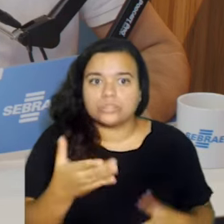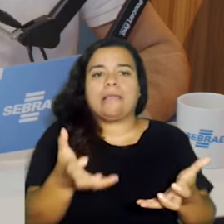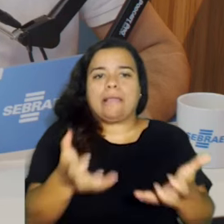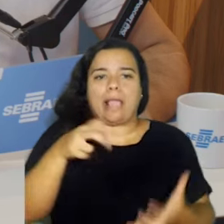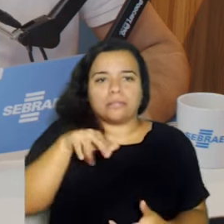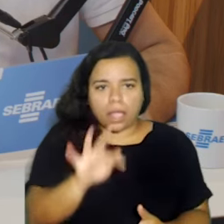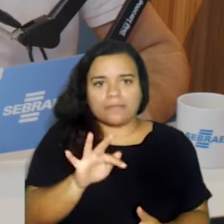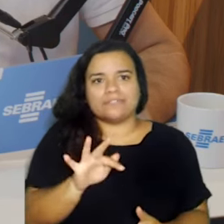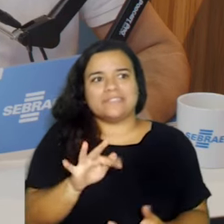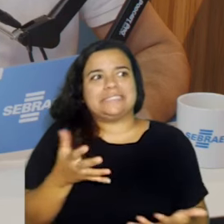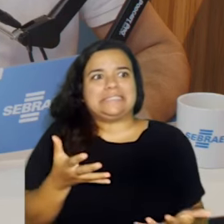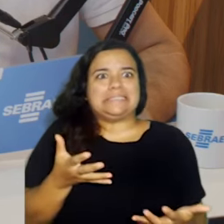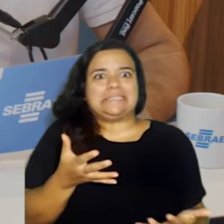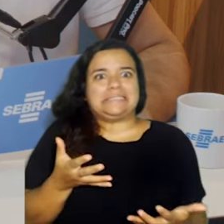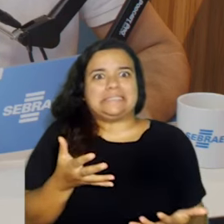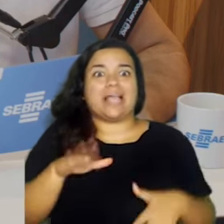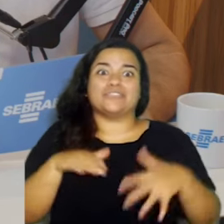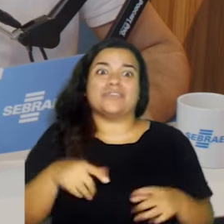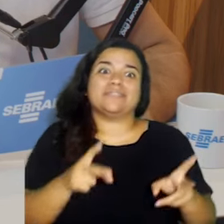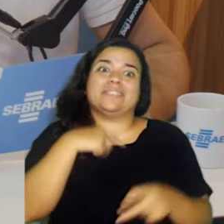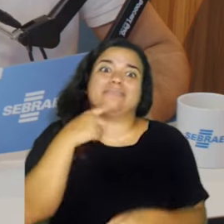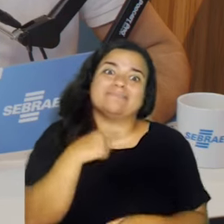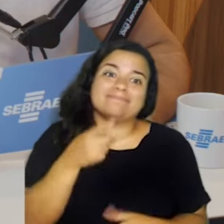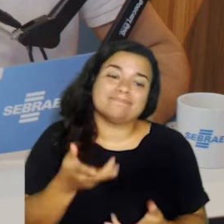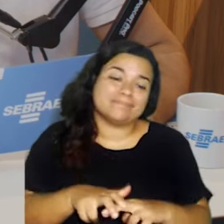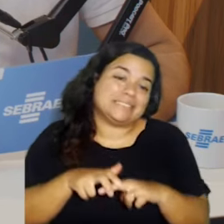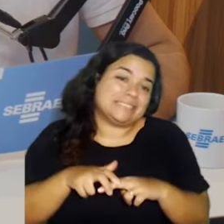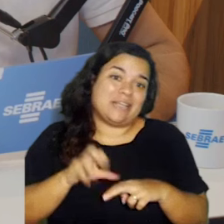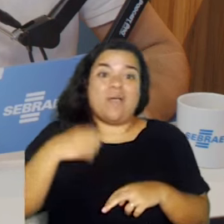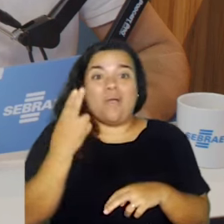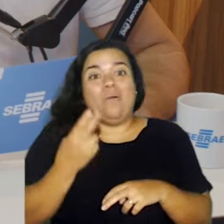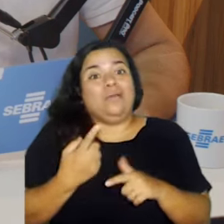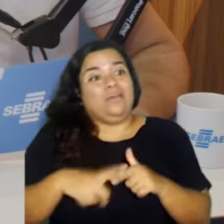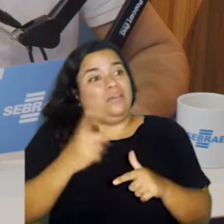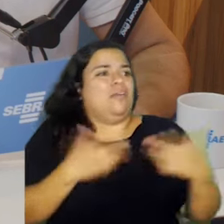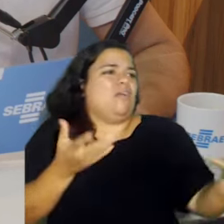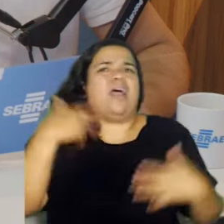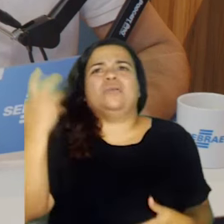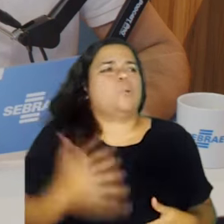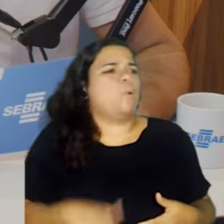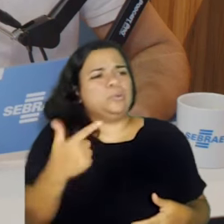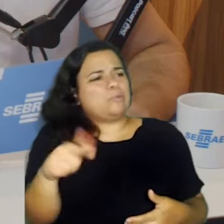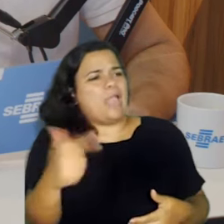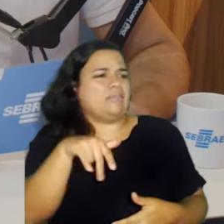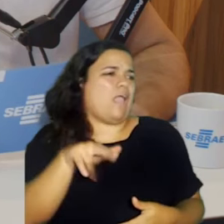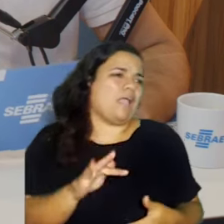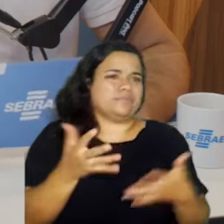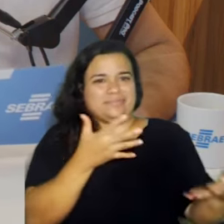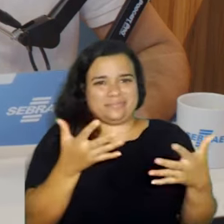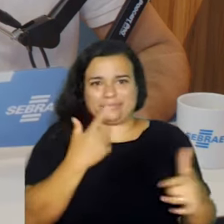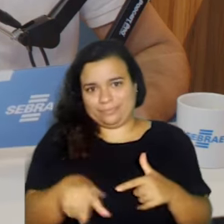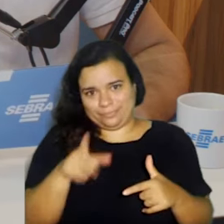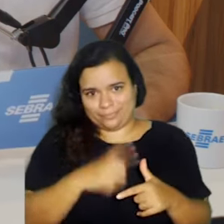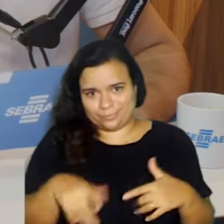você não tem acesso E aí demora enfim ou então você vai arrumar um problema com esse cliente né então nós sempre falamos olha